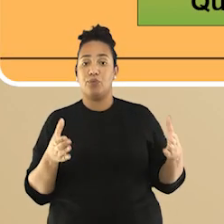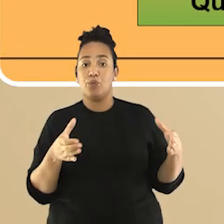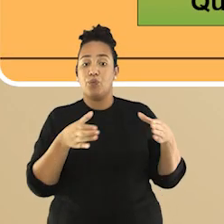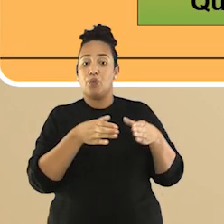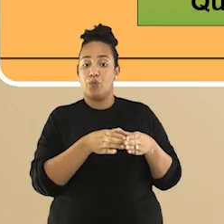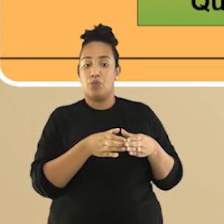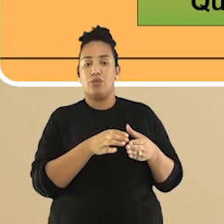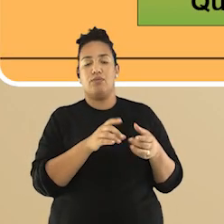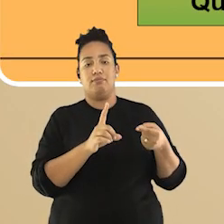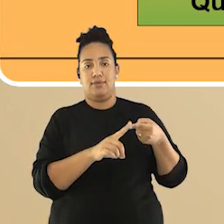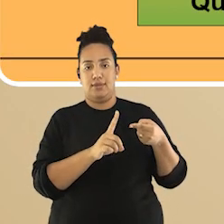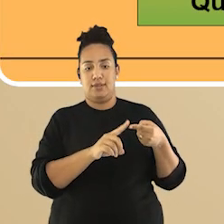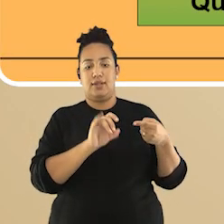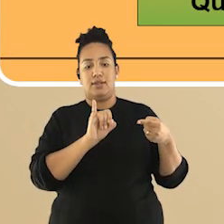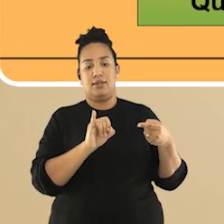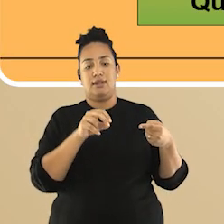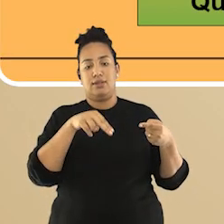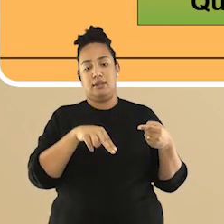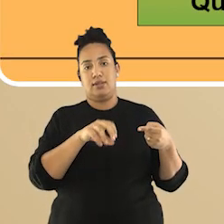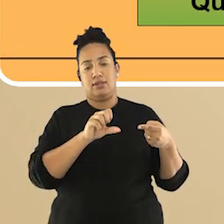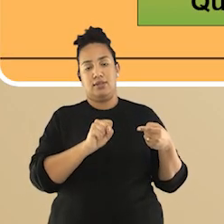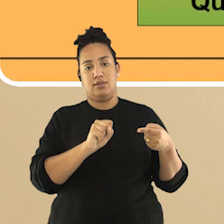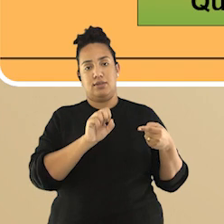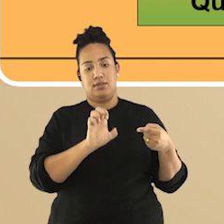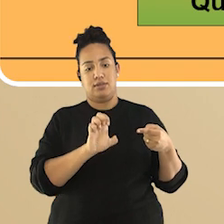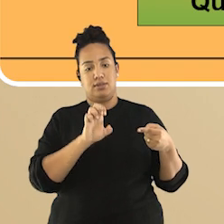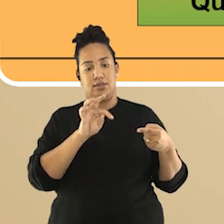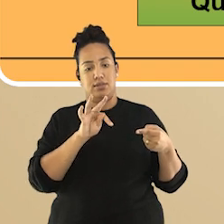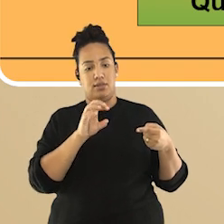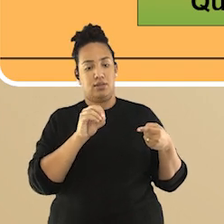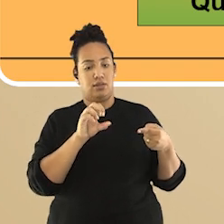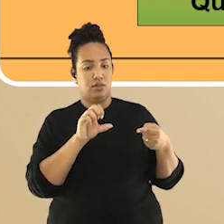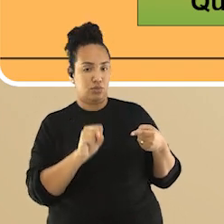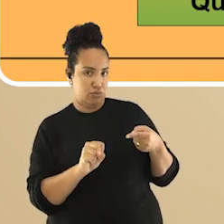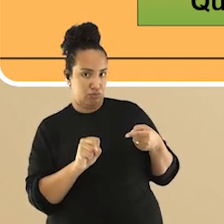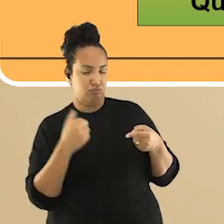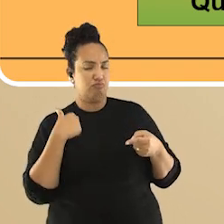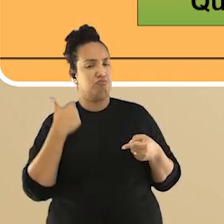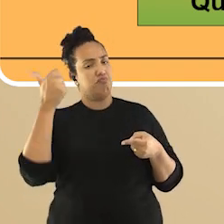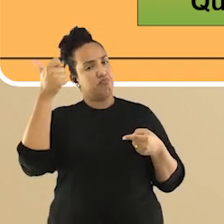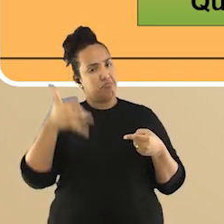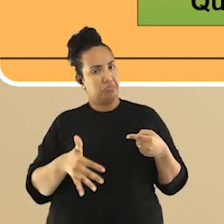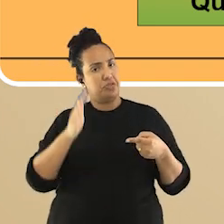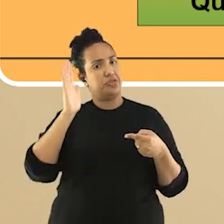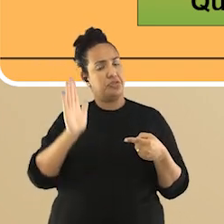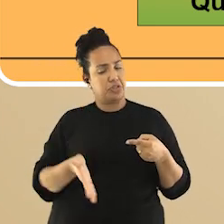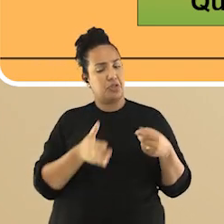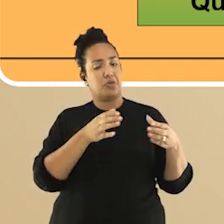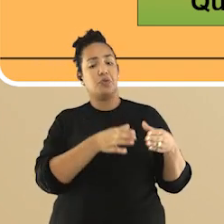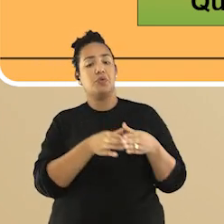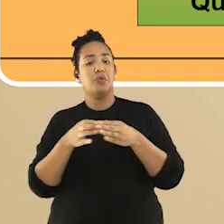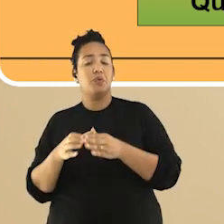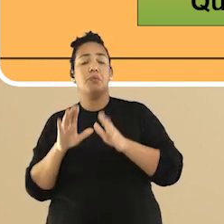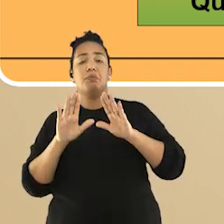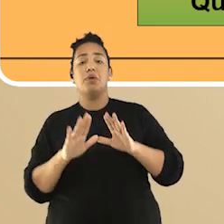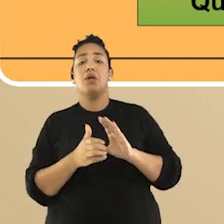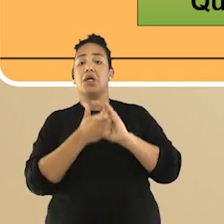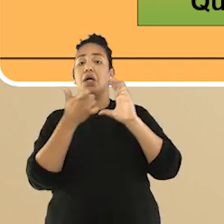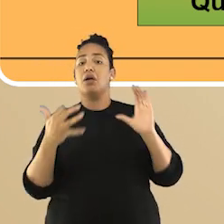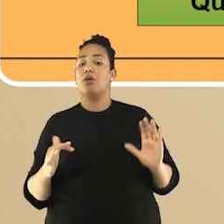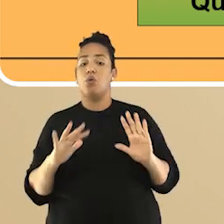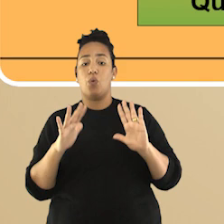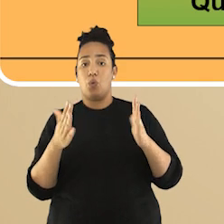dos insetos. Vemos que há membros que já citamos e muitos outros. E quais as características dos insetos,